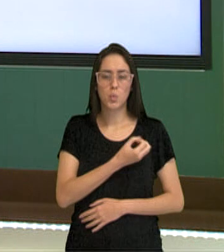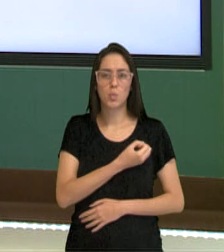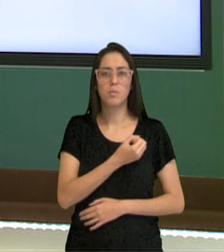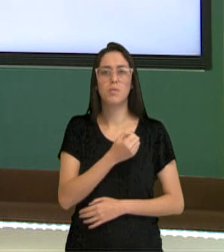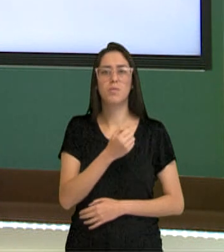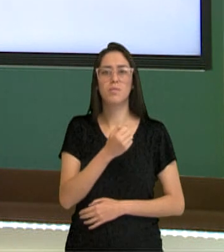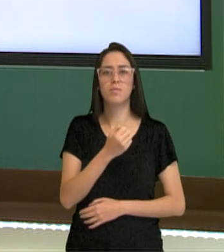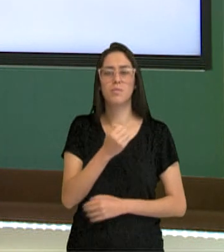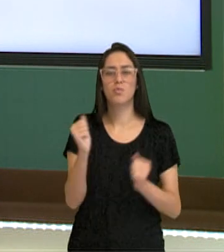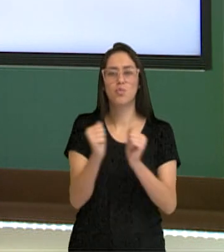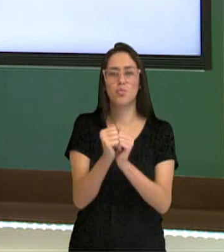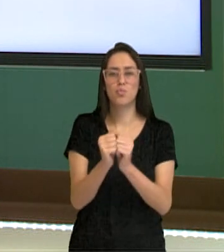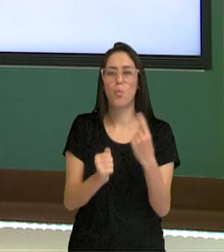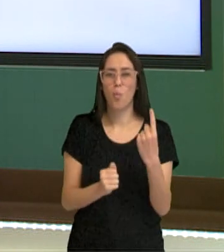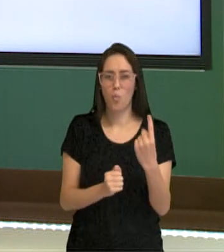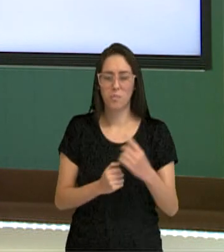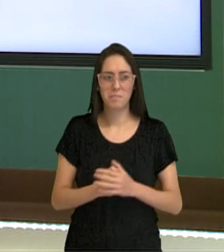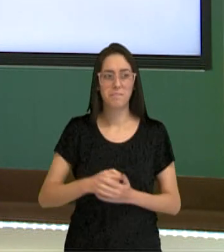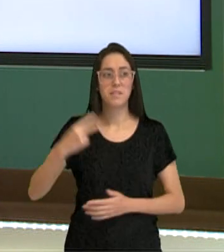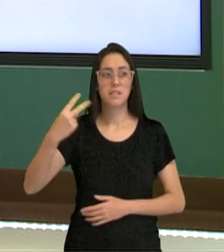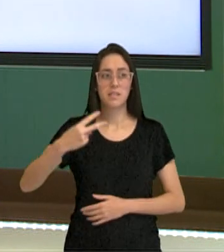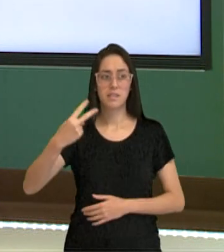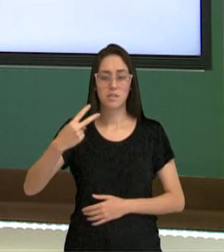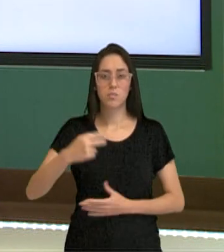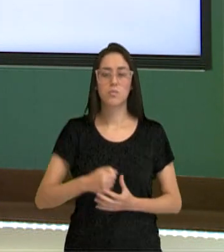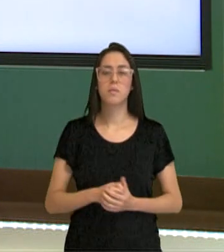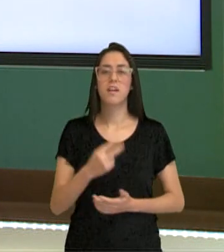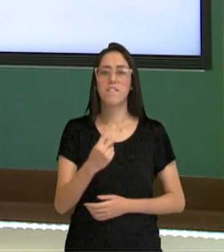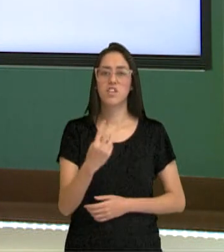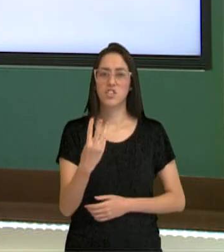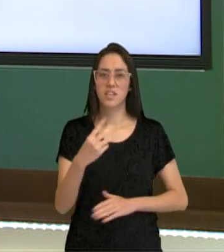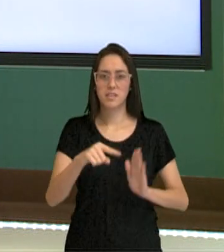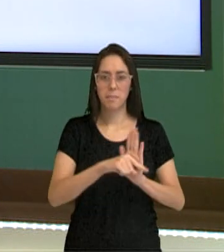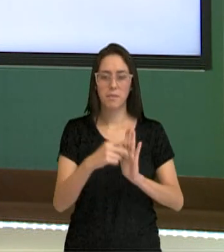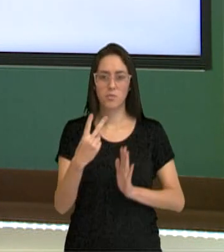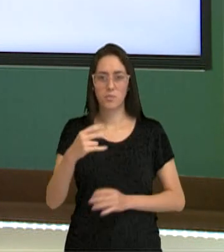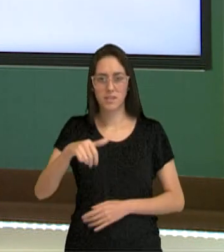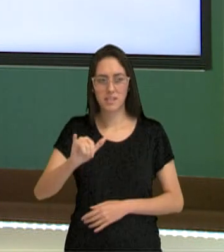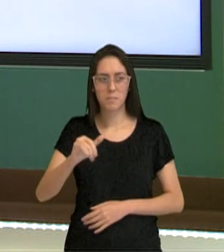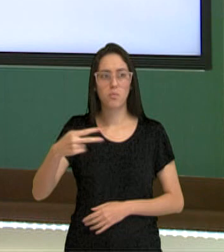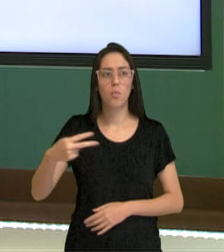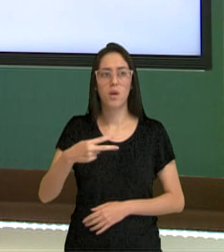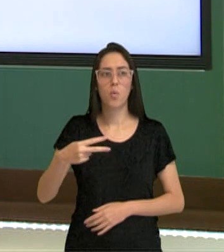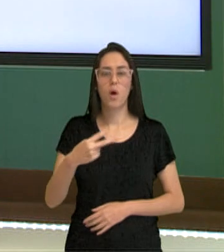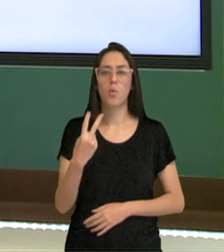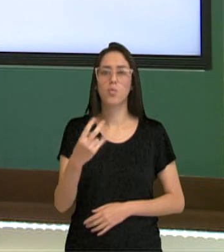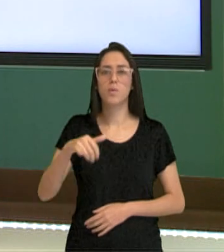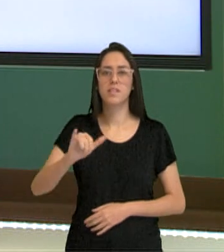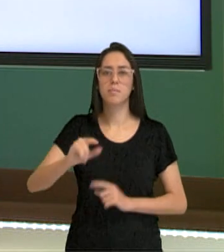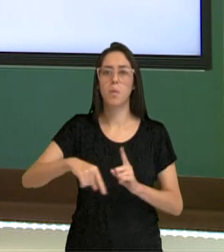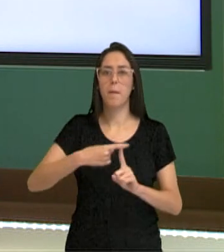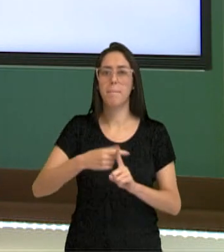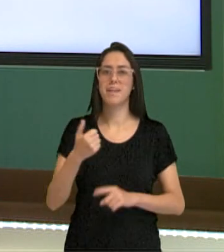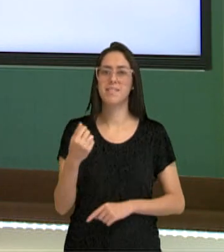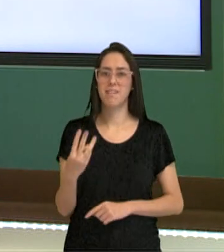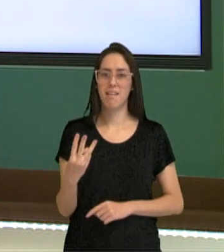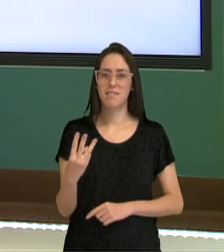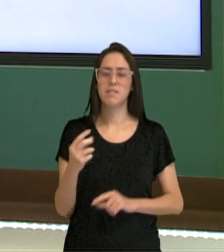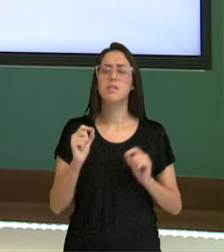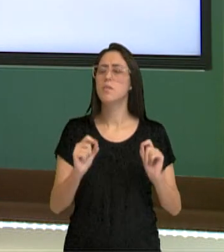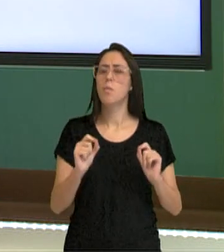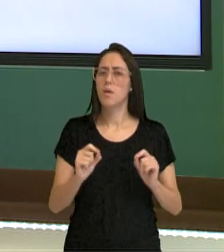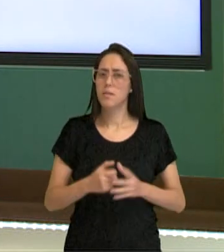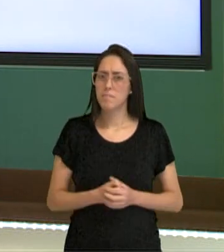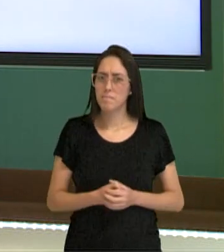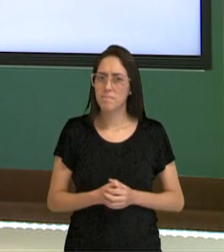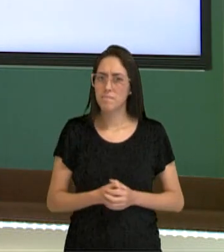Essa segunda aqui, ó, 23 menos 2y igual a 2y mais 13. Então, o que que nós temos aqui? Uma